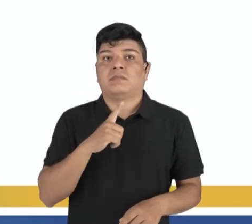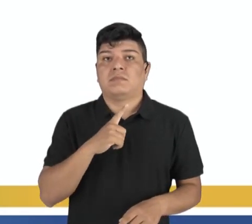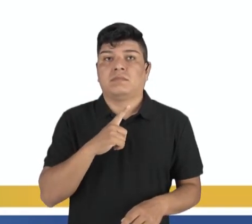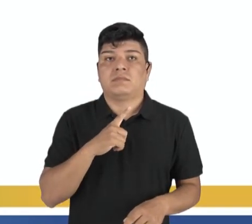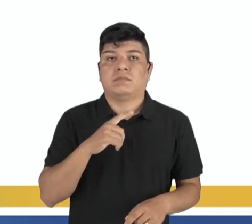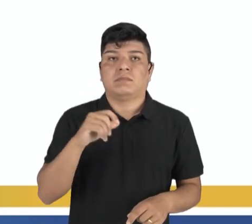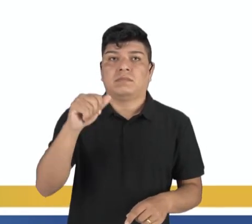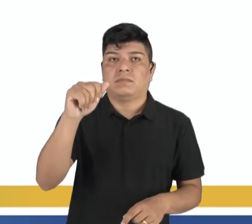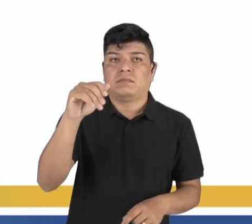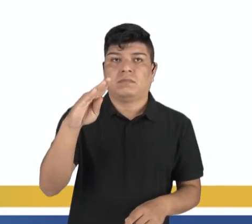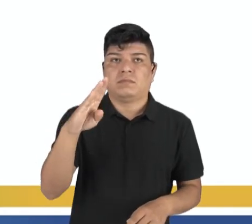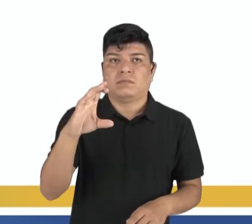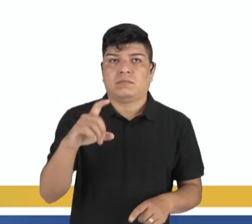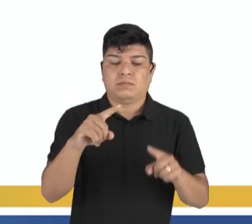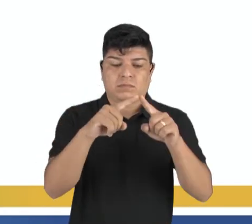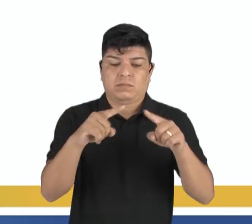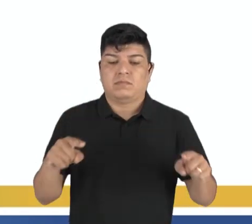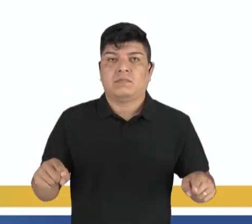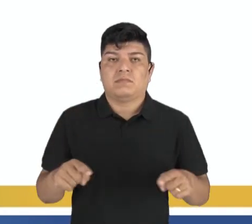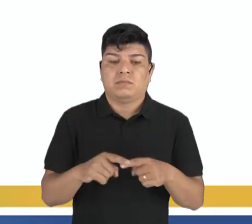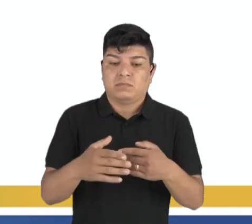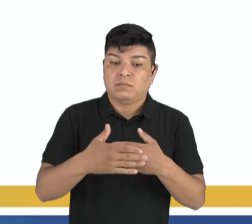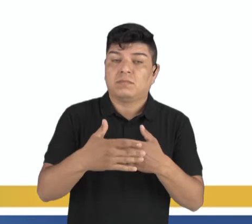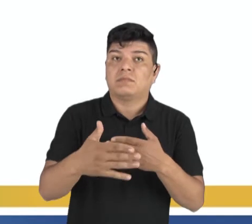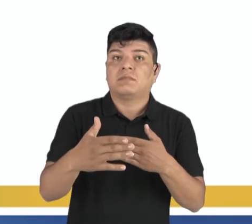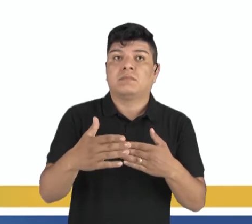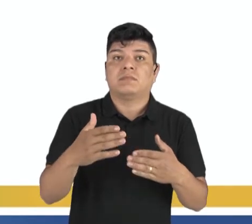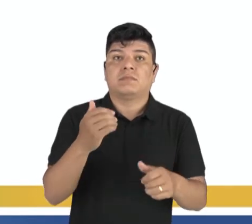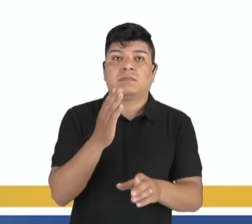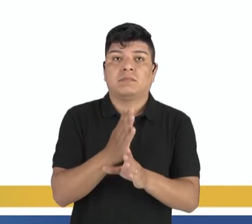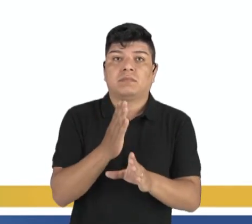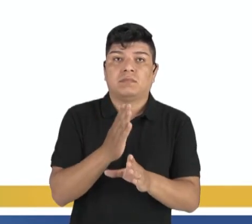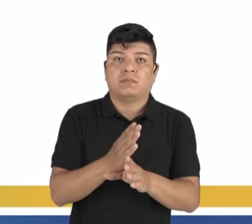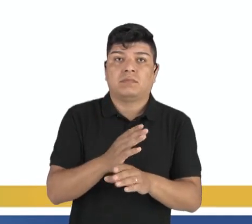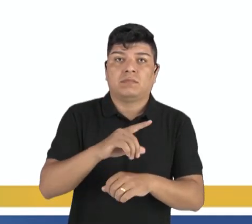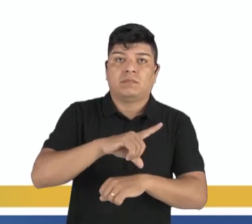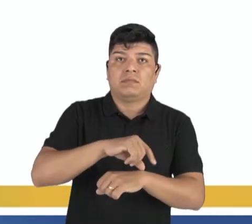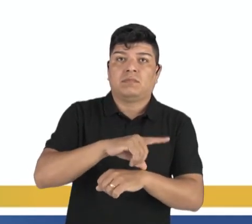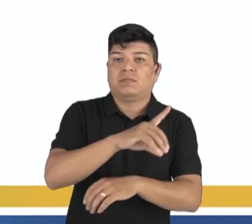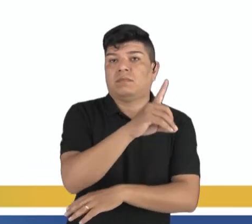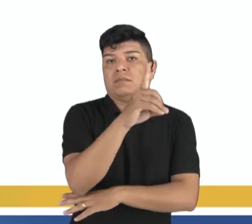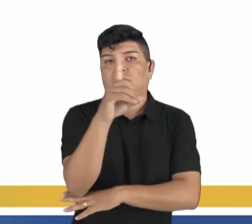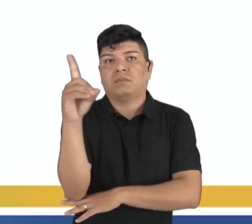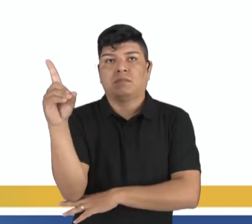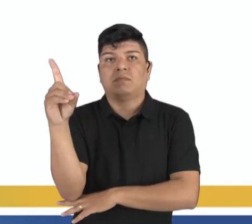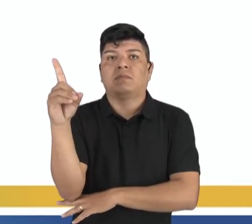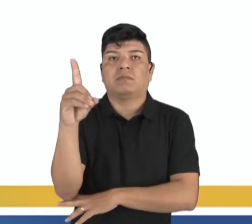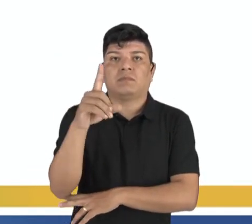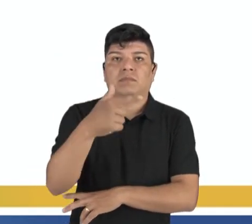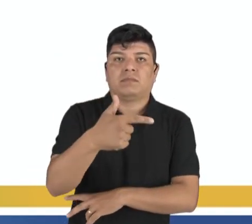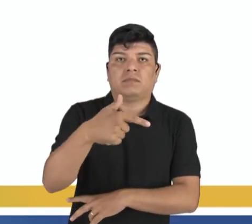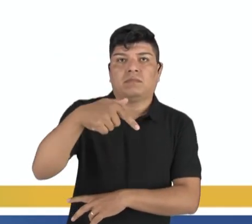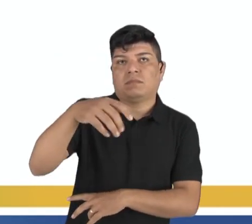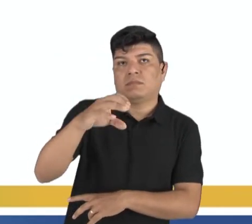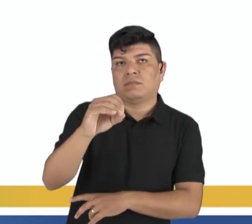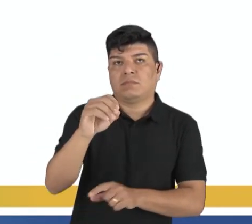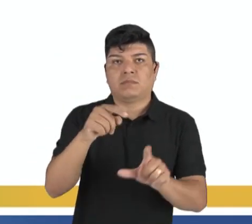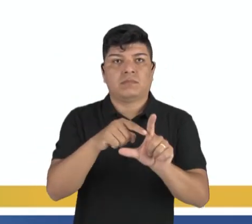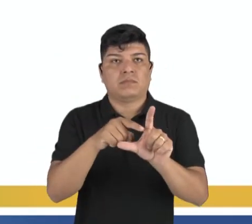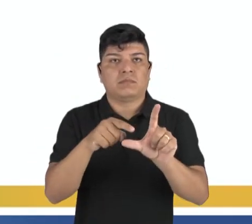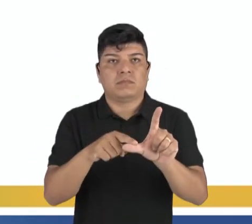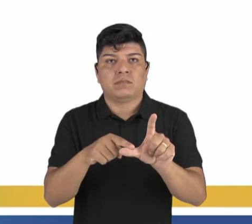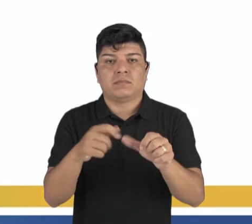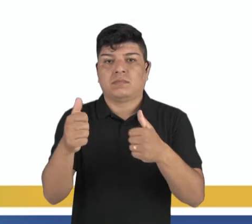obtido do Triângulo a linha Belinha Celinha por meio de um giro no sentido horário de 270 graus ao redor